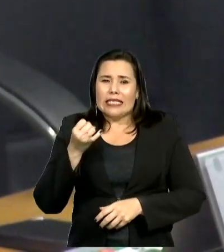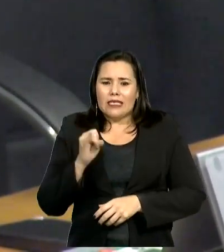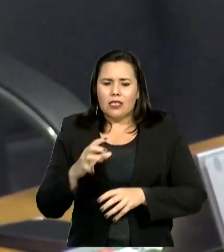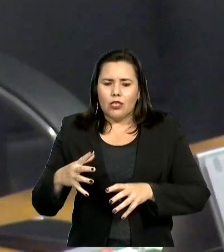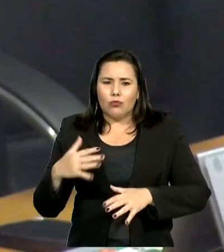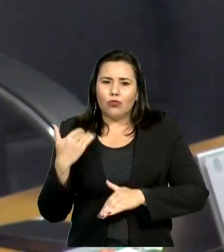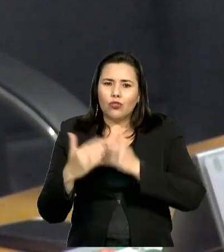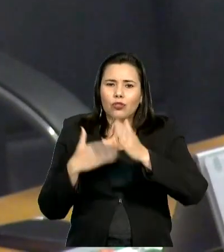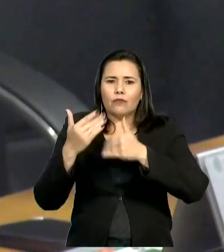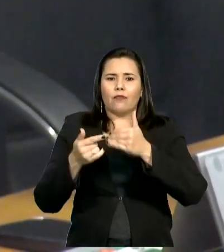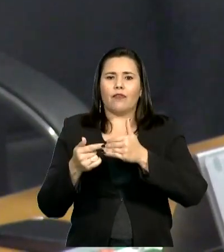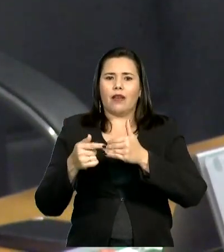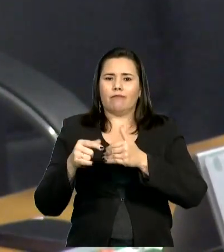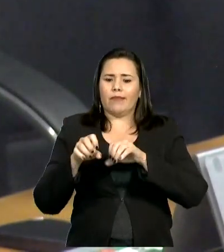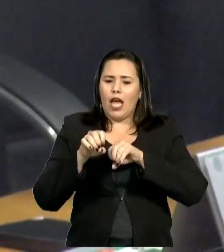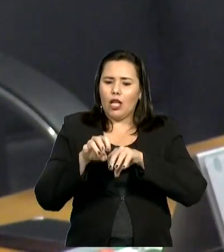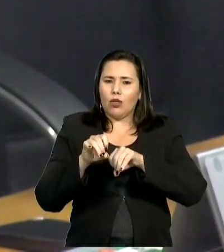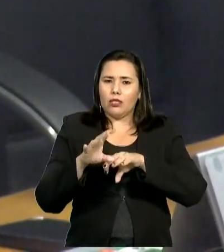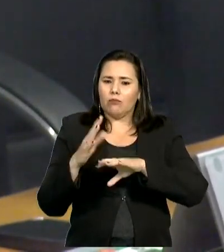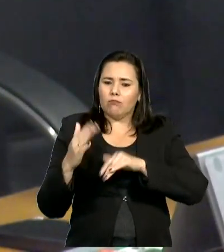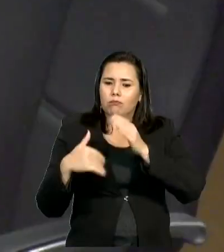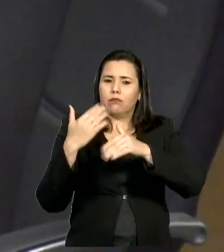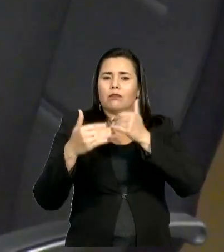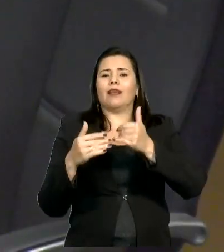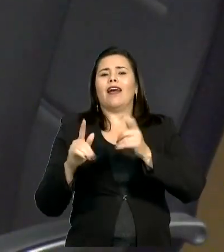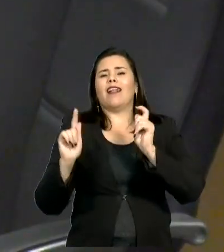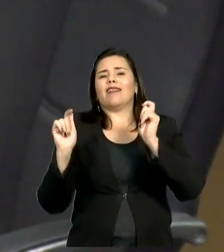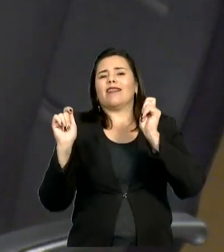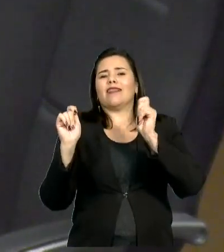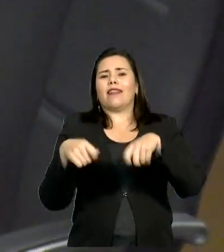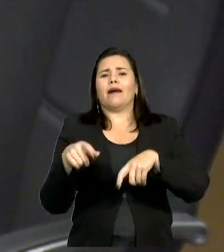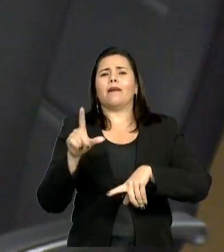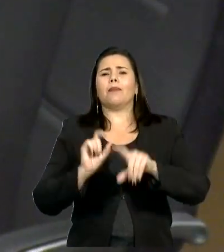mantém. Lógico que temos problemas